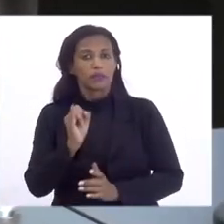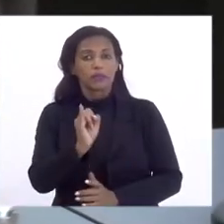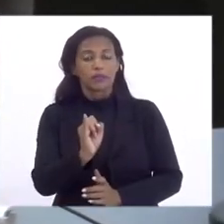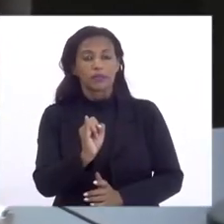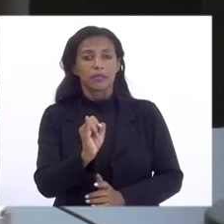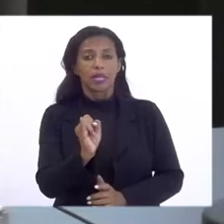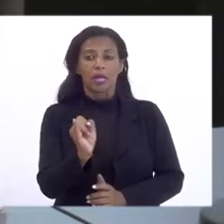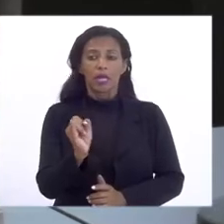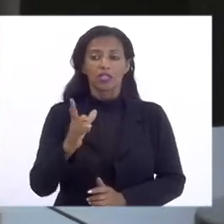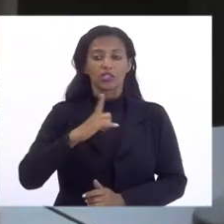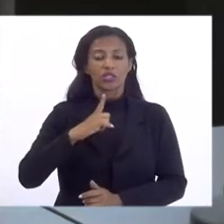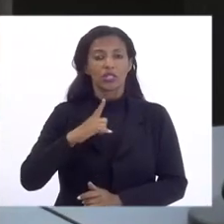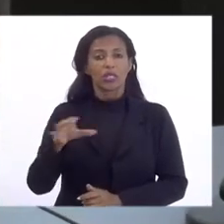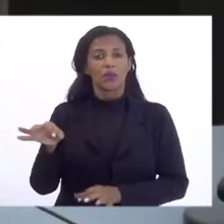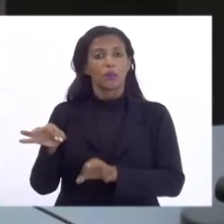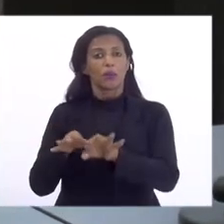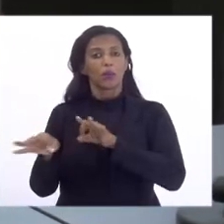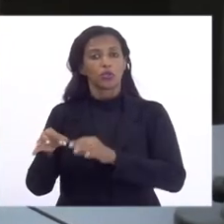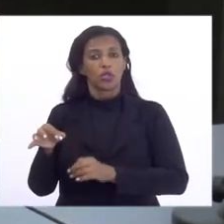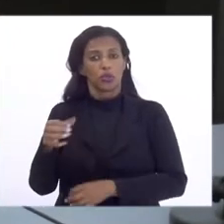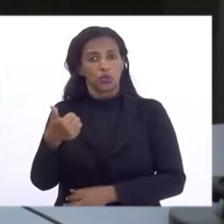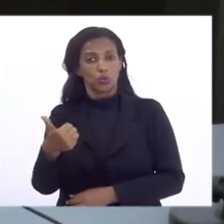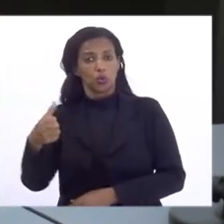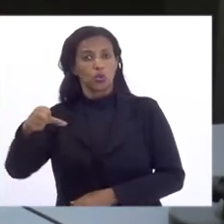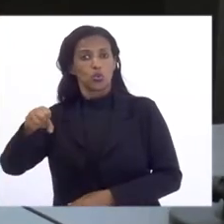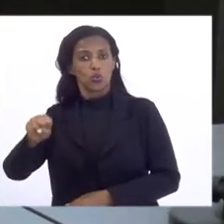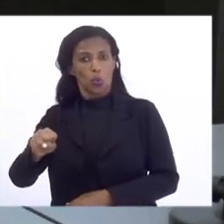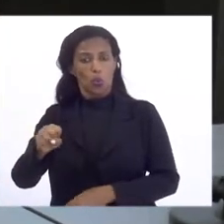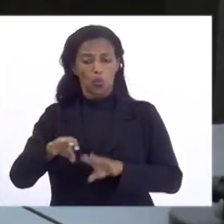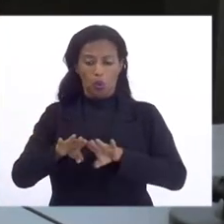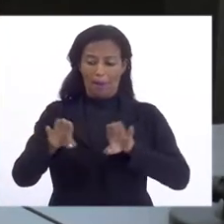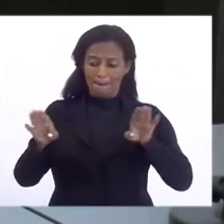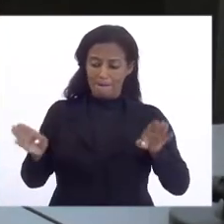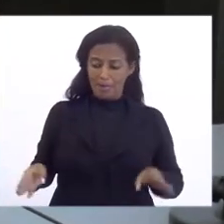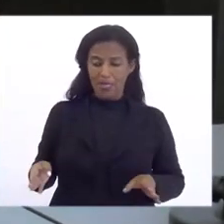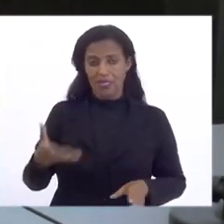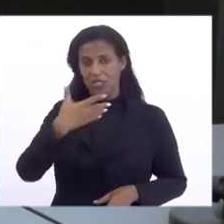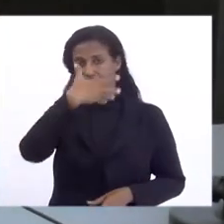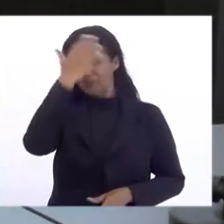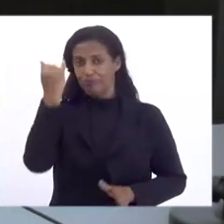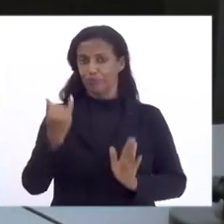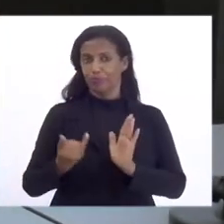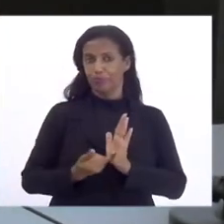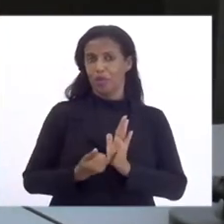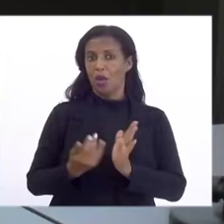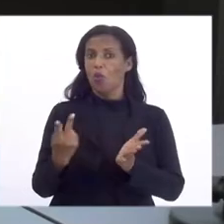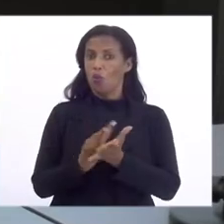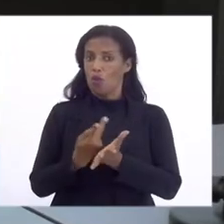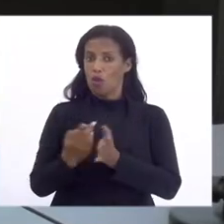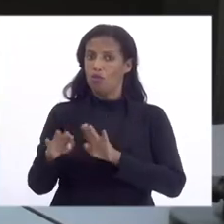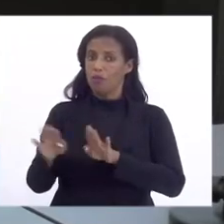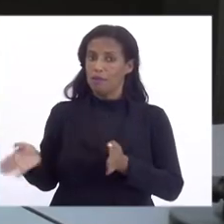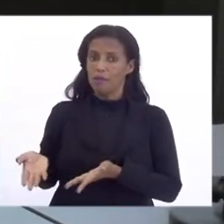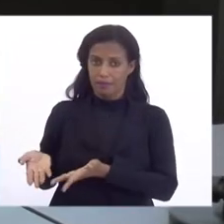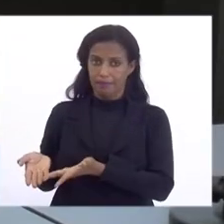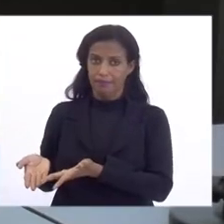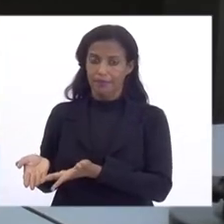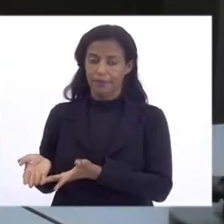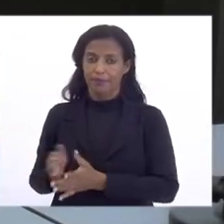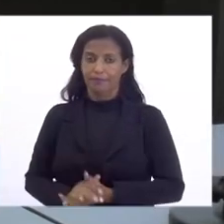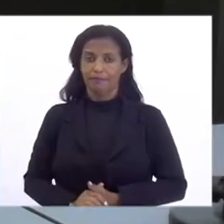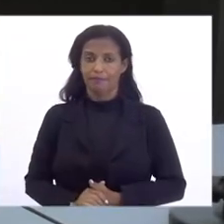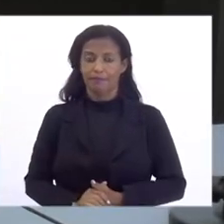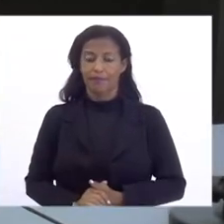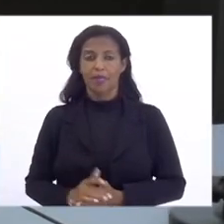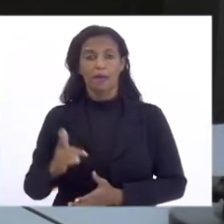apresentou esse projeto em 18 e a mesa não publicou, houve um erro da mesa. Bom, Mas,